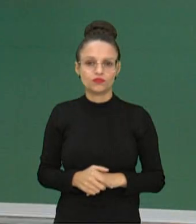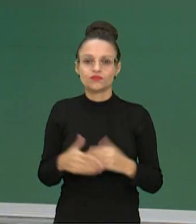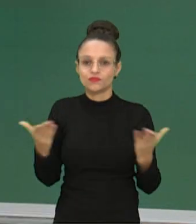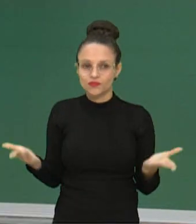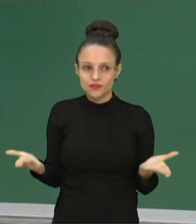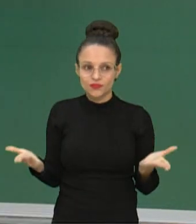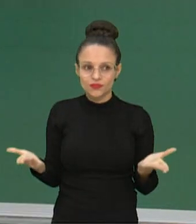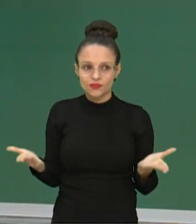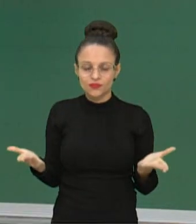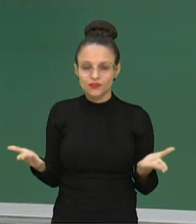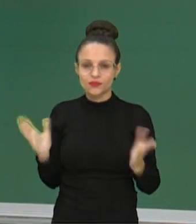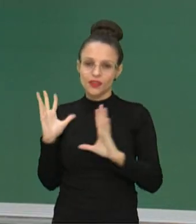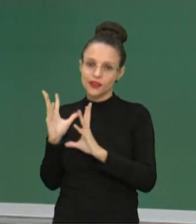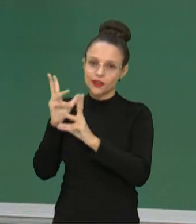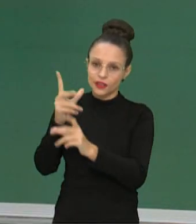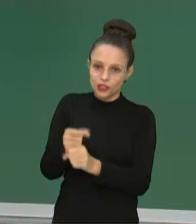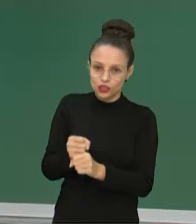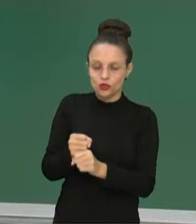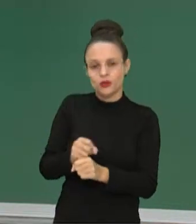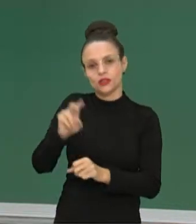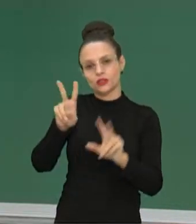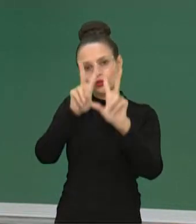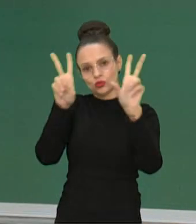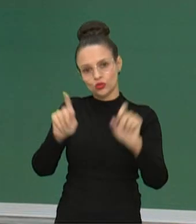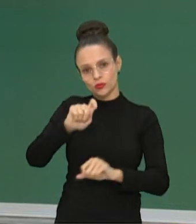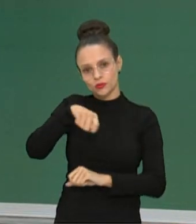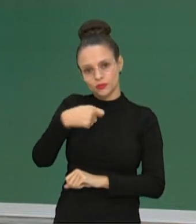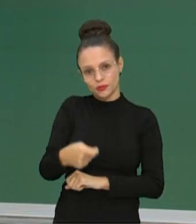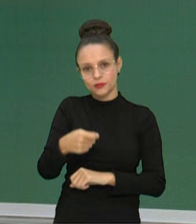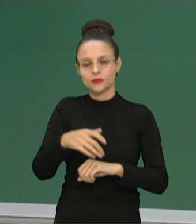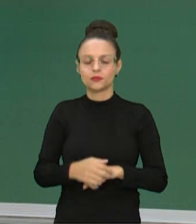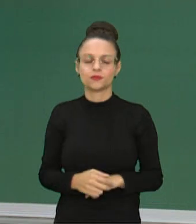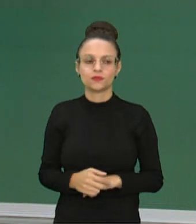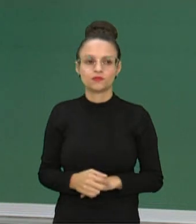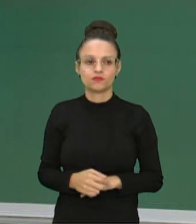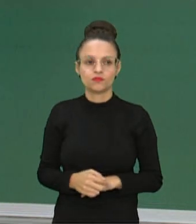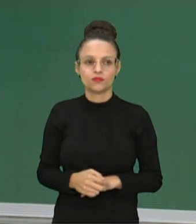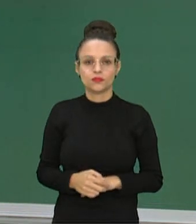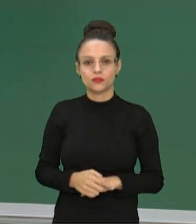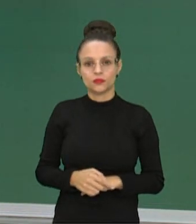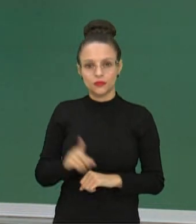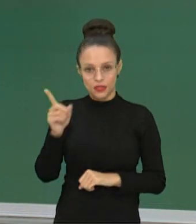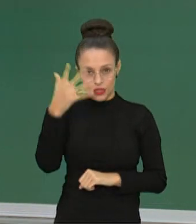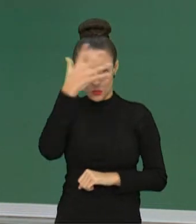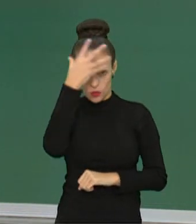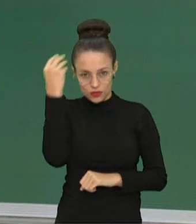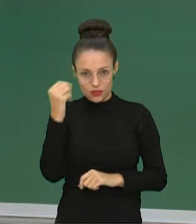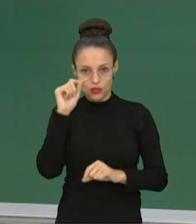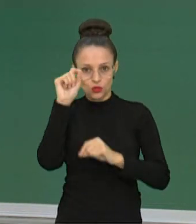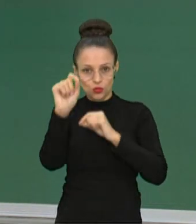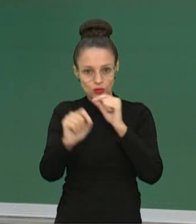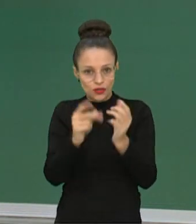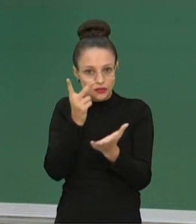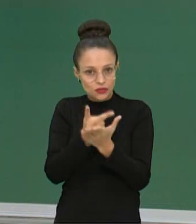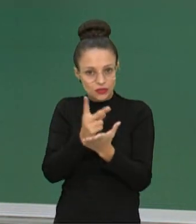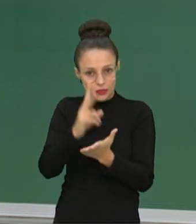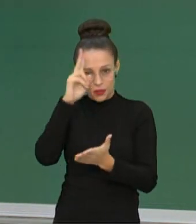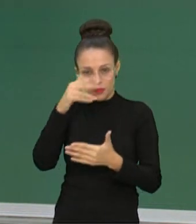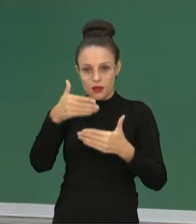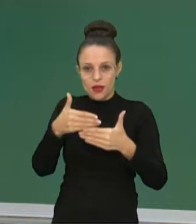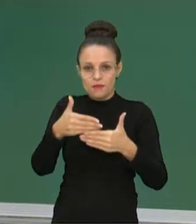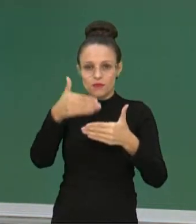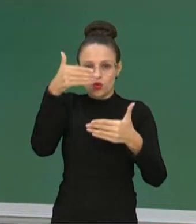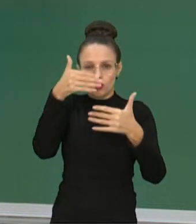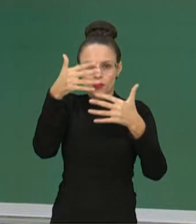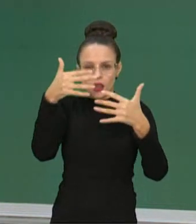a nossa retomada sobre este tema. Por favor, não esqueça de sempre lembrar do Muro de Berlim,